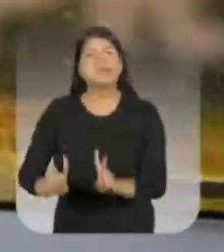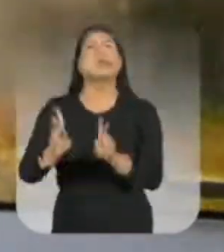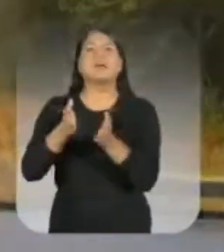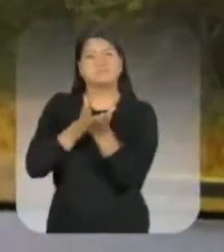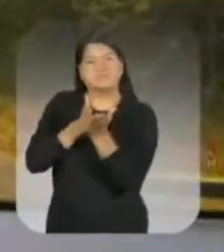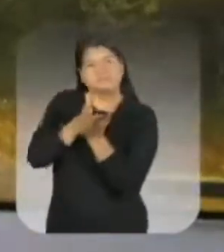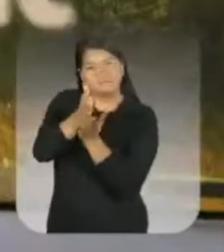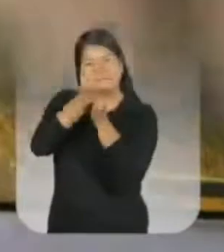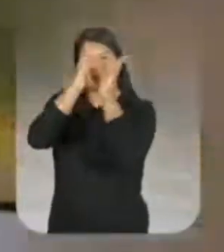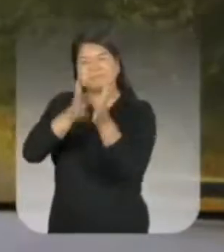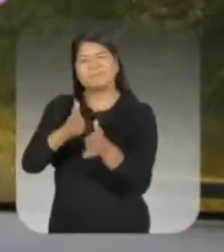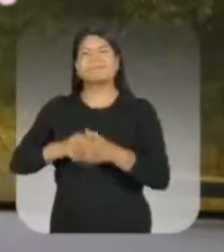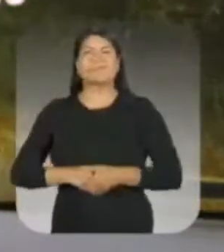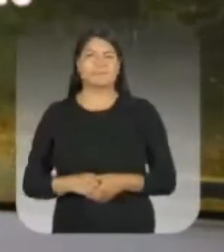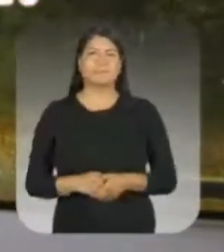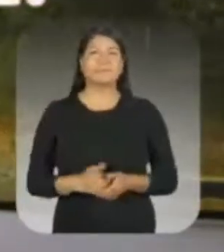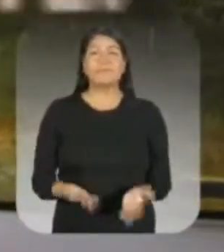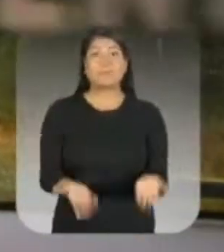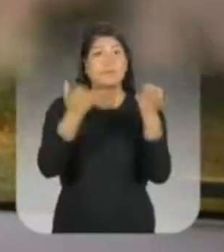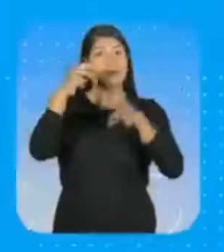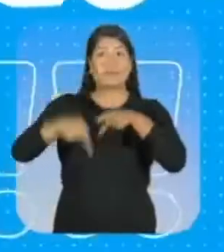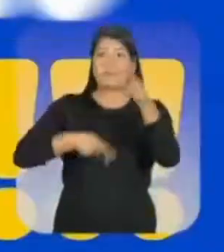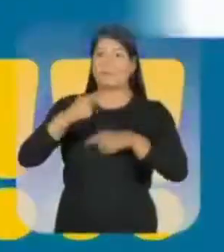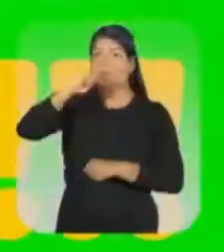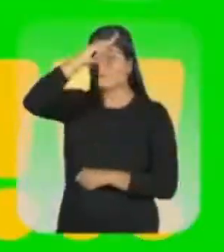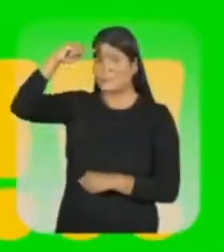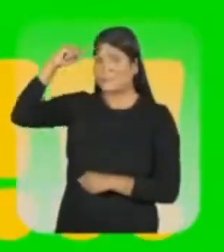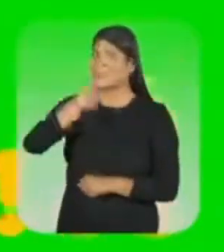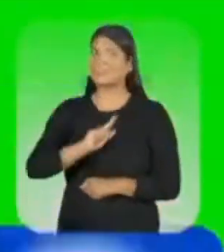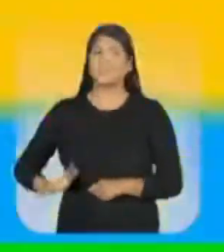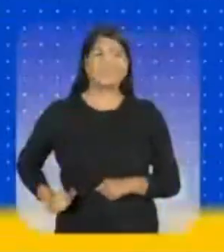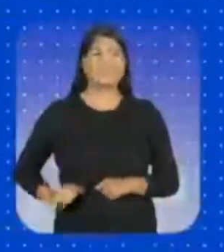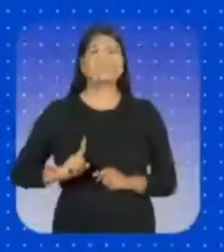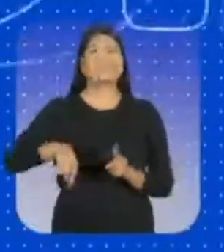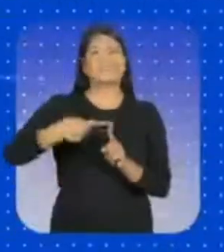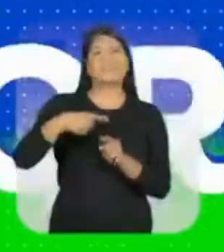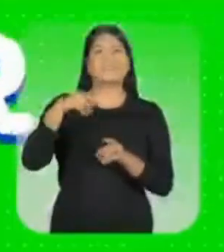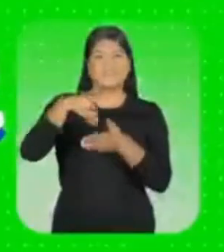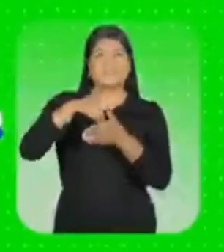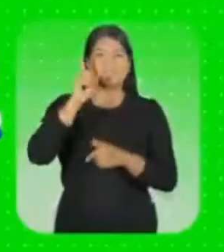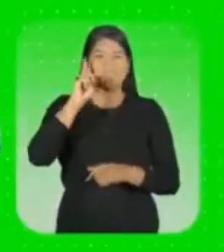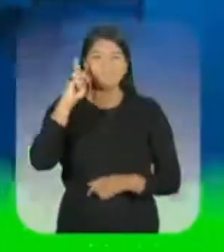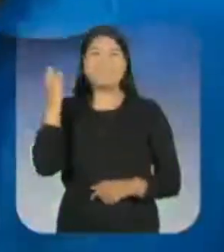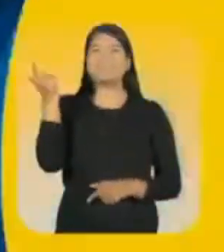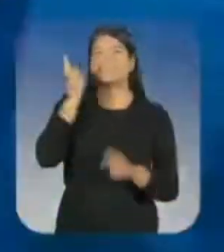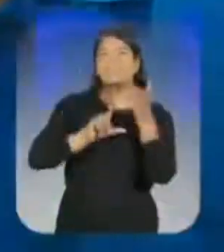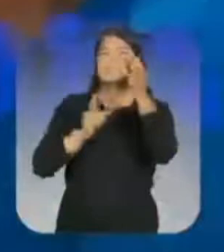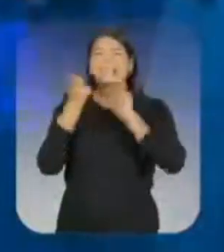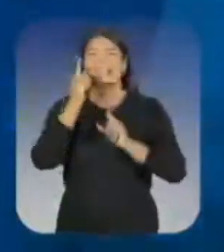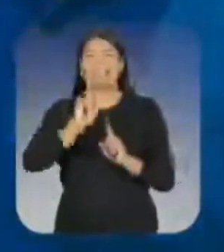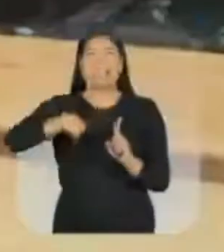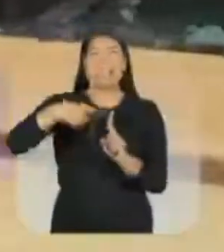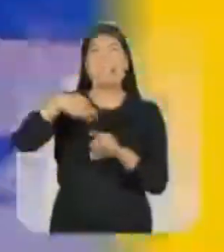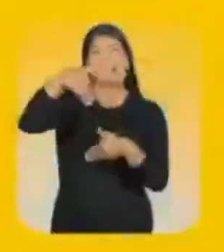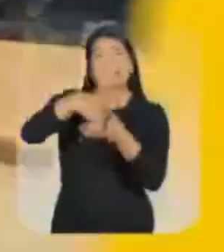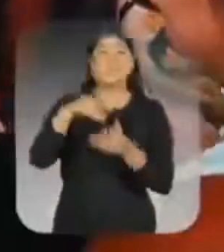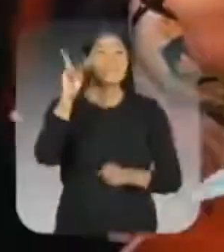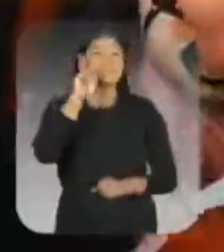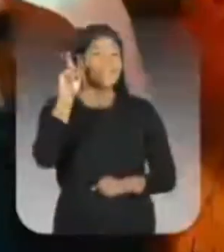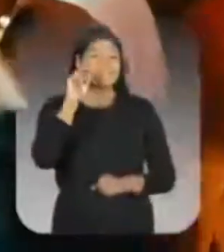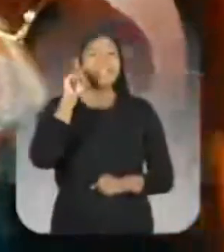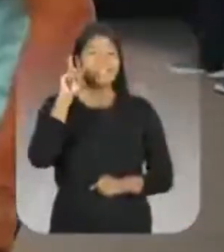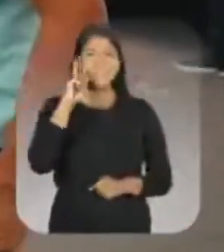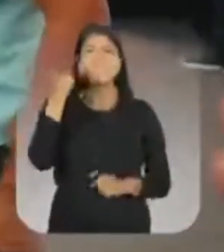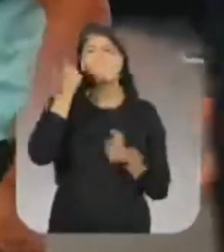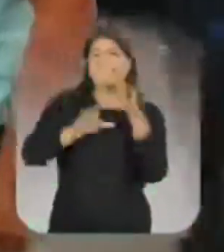é continuar seguindo em frente. Bora, meu povo! Com o Wilson Governador. Novo voto a cada dia,